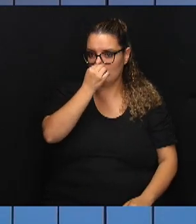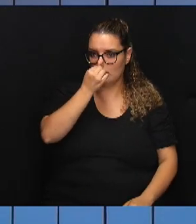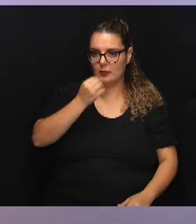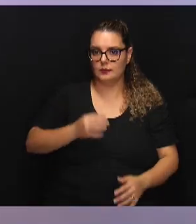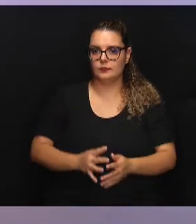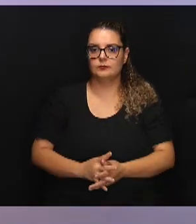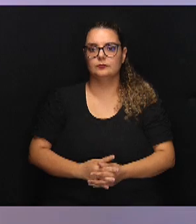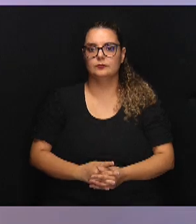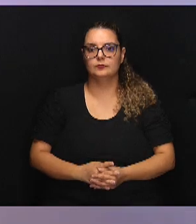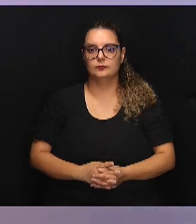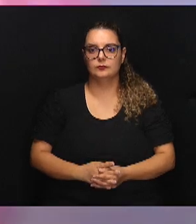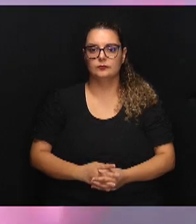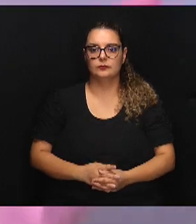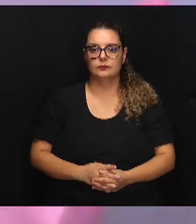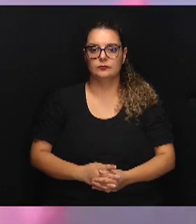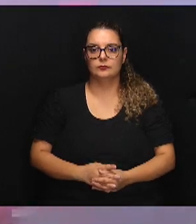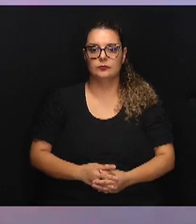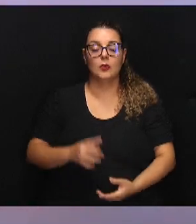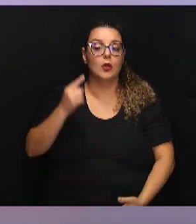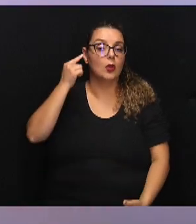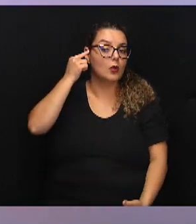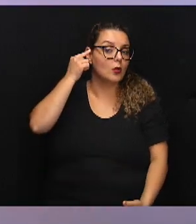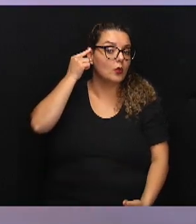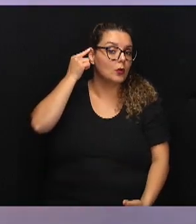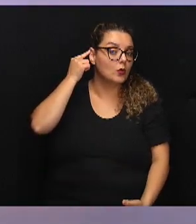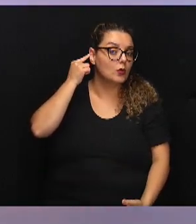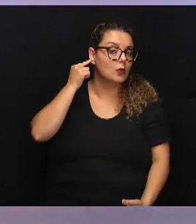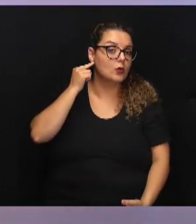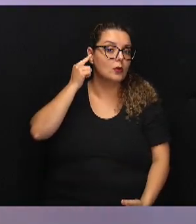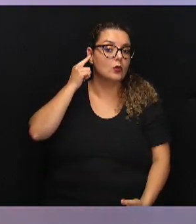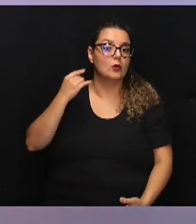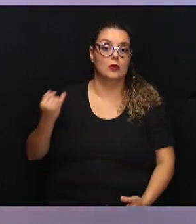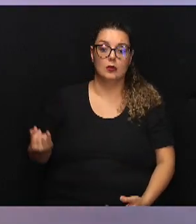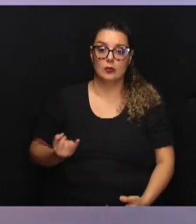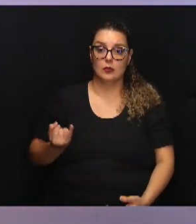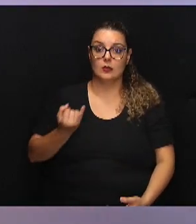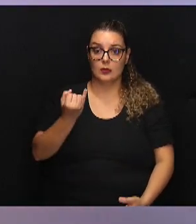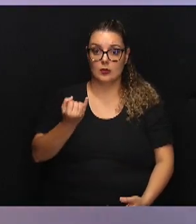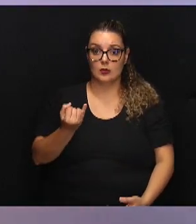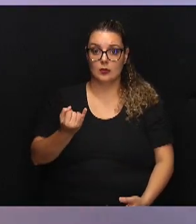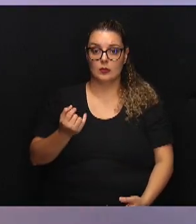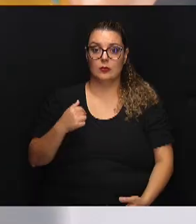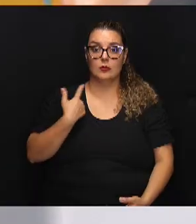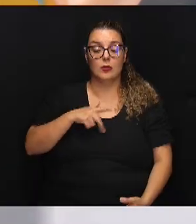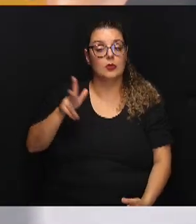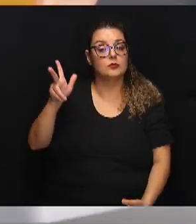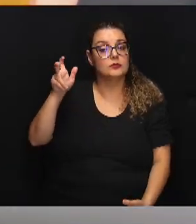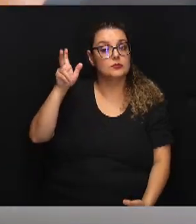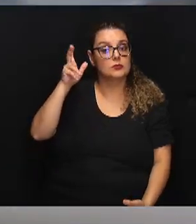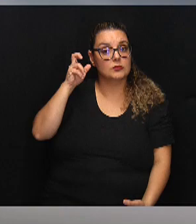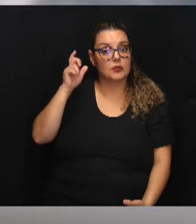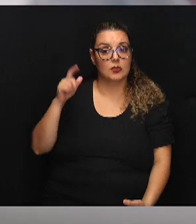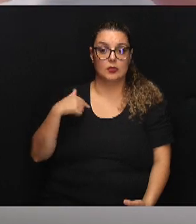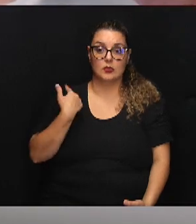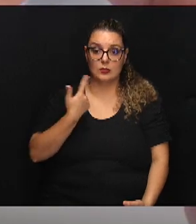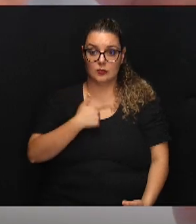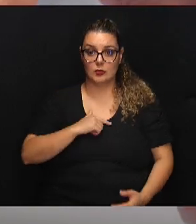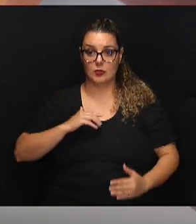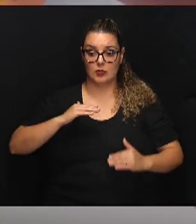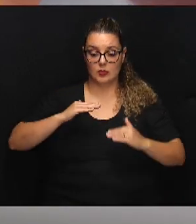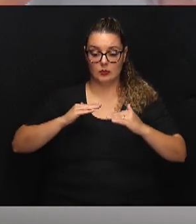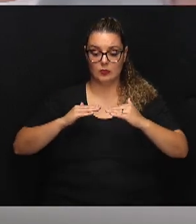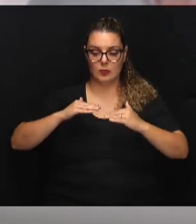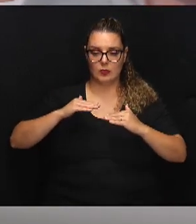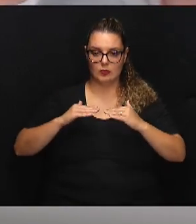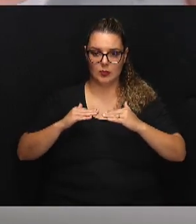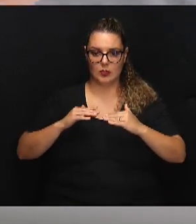O ouvido é um órgão extremamente importante para a nossa audição e para o nosso equilíbrio. Então, a